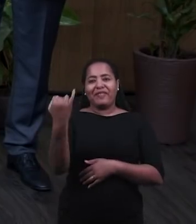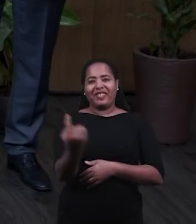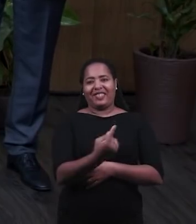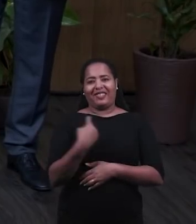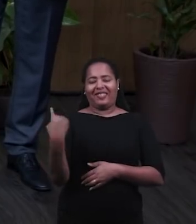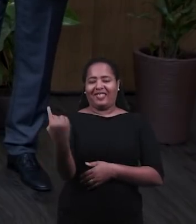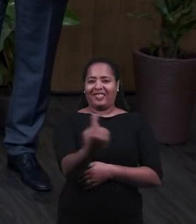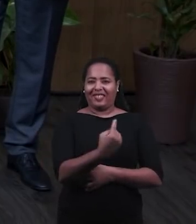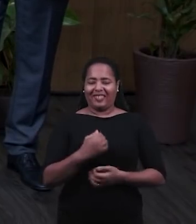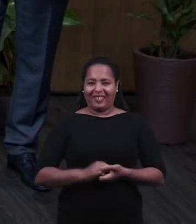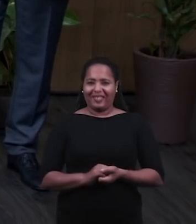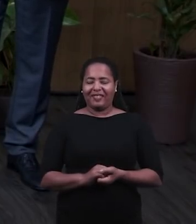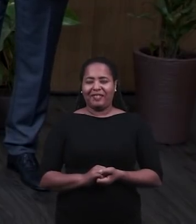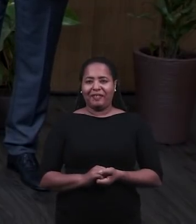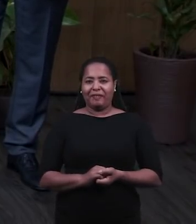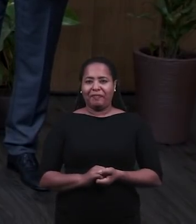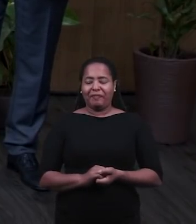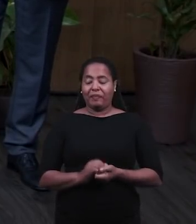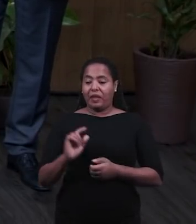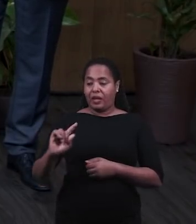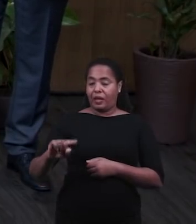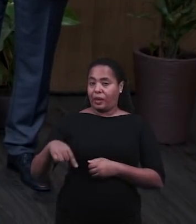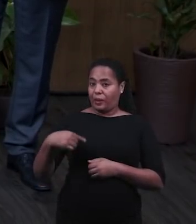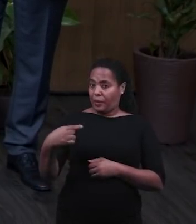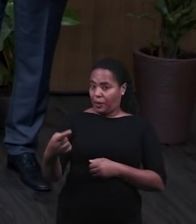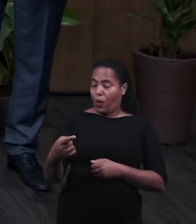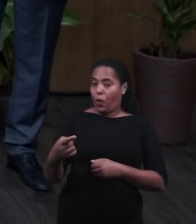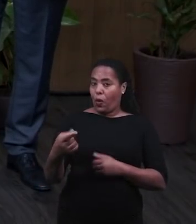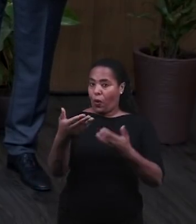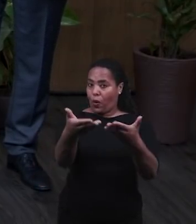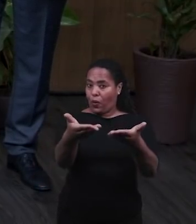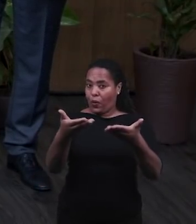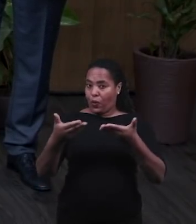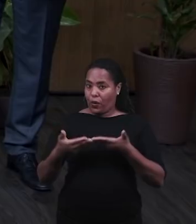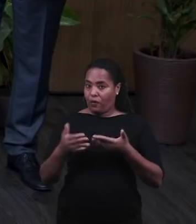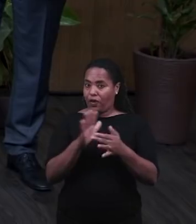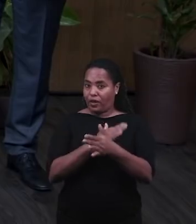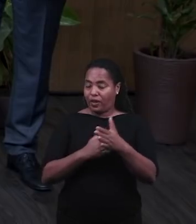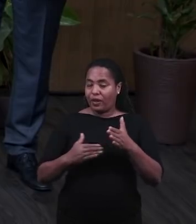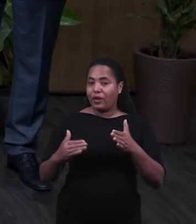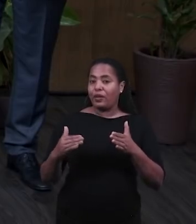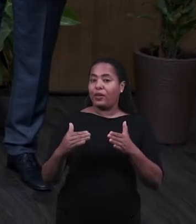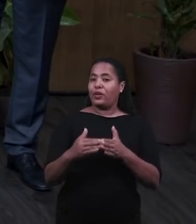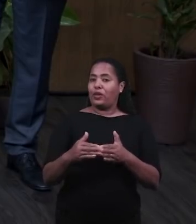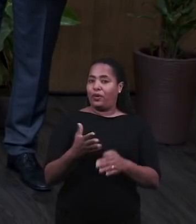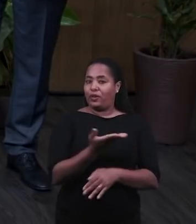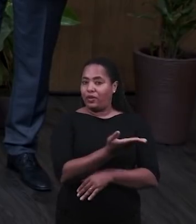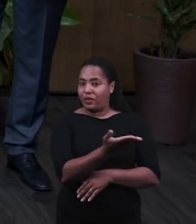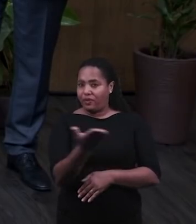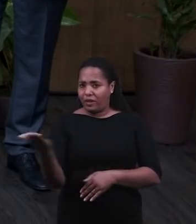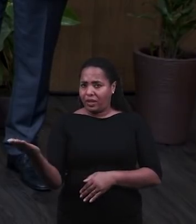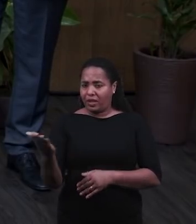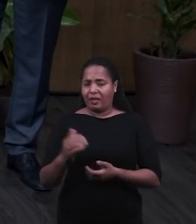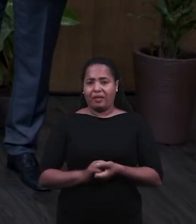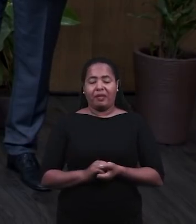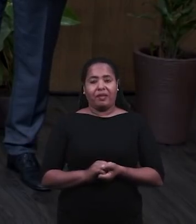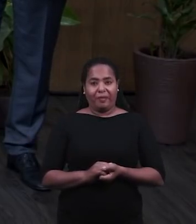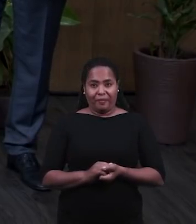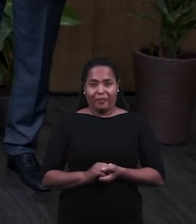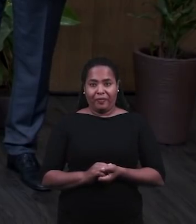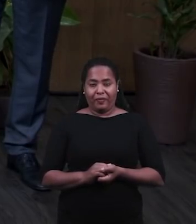nós. Em seguida, convido a todos a ouvirmos, não só ouvirmos,